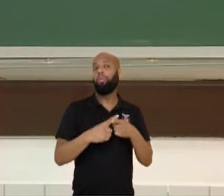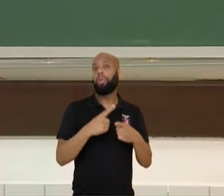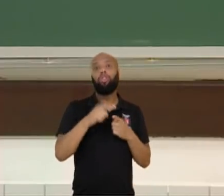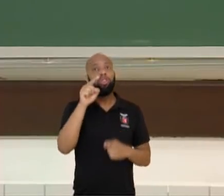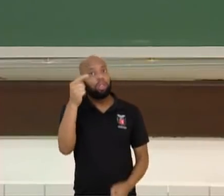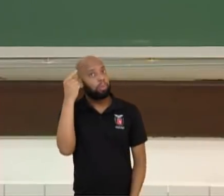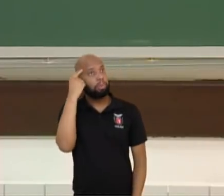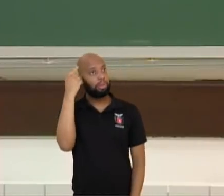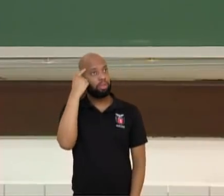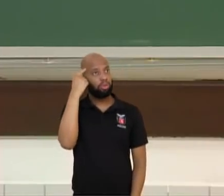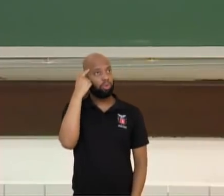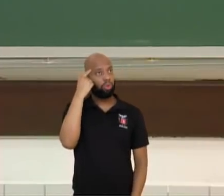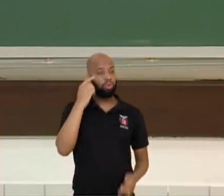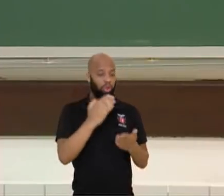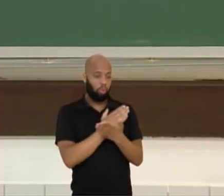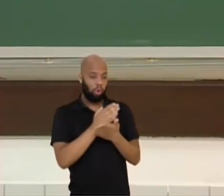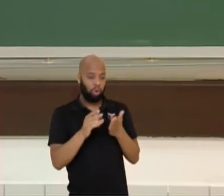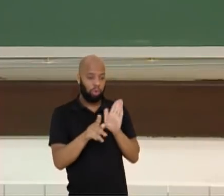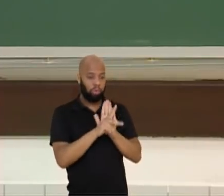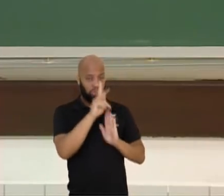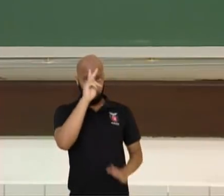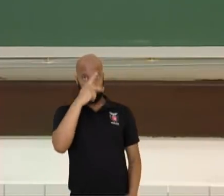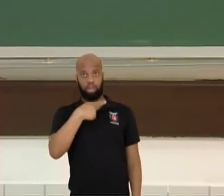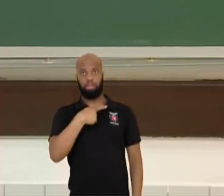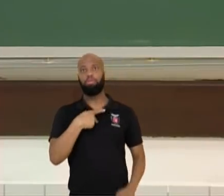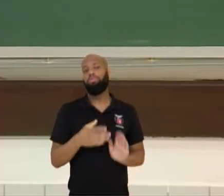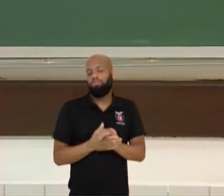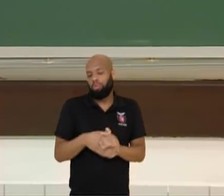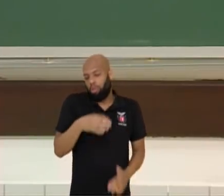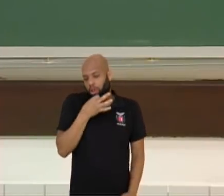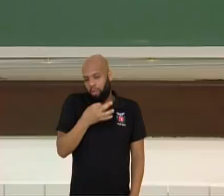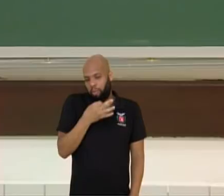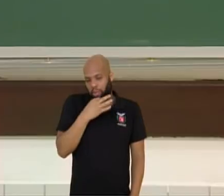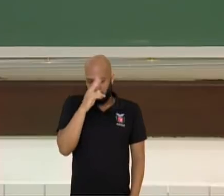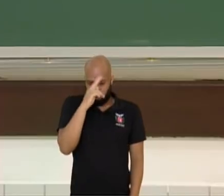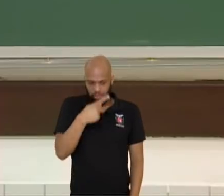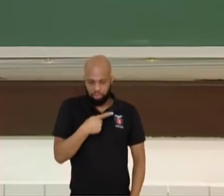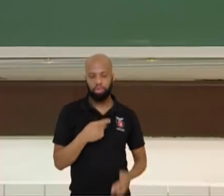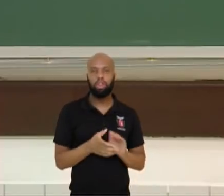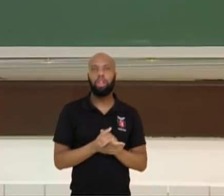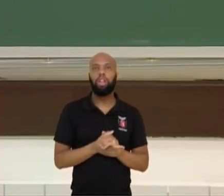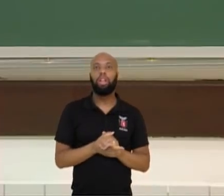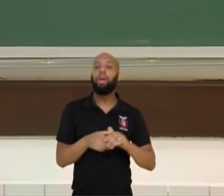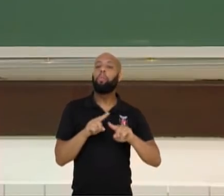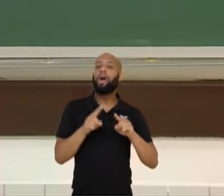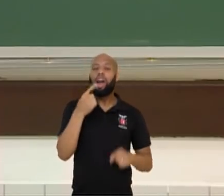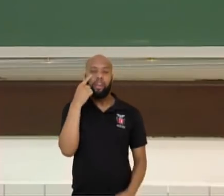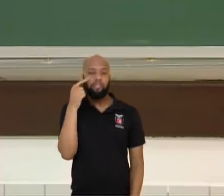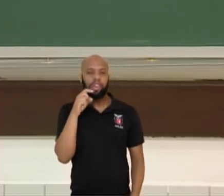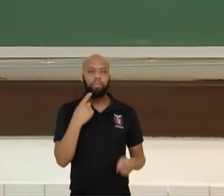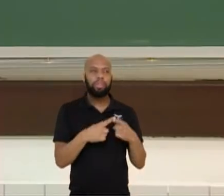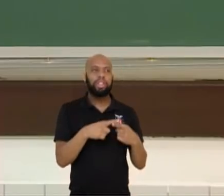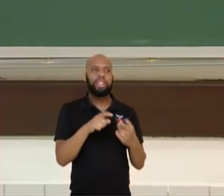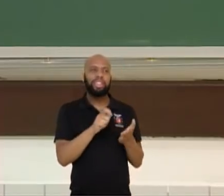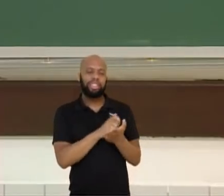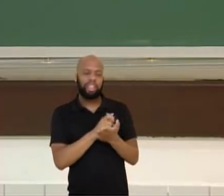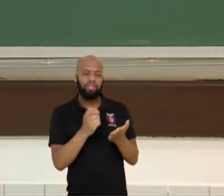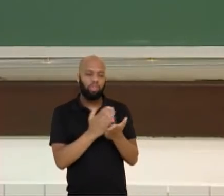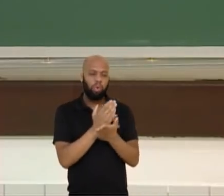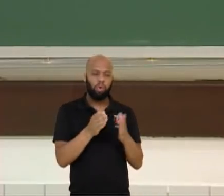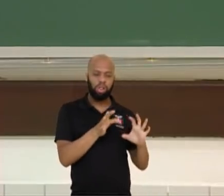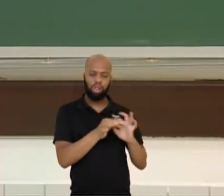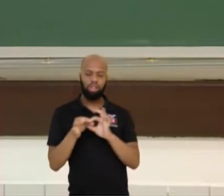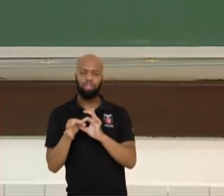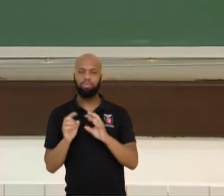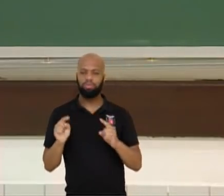você pensou algo pessoal teu ali, uma opinião sua, tá? Só tem que ver porque às vezes se escrevem umas coisas que não tem a ver com o